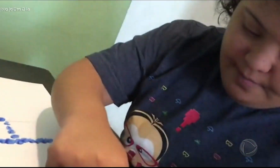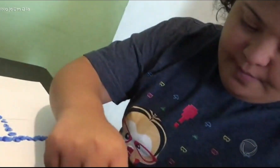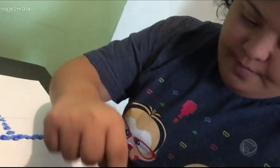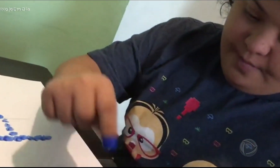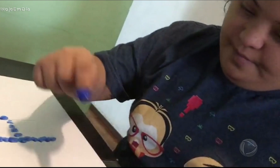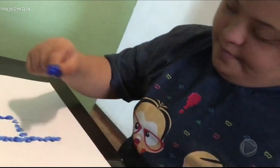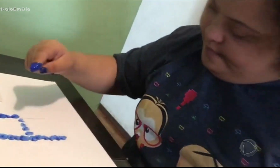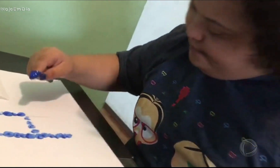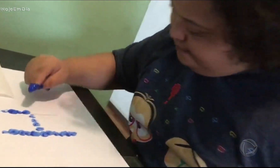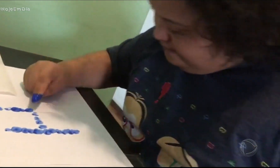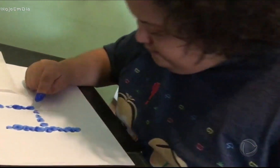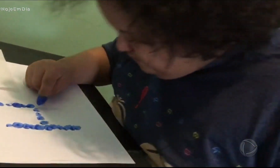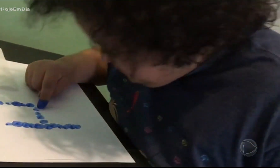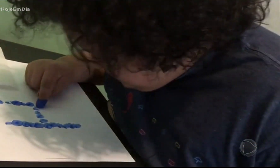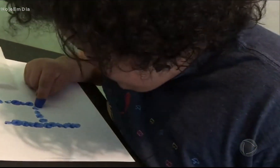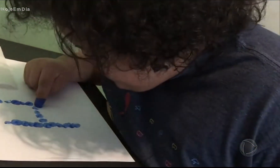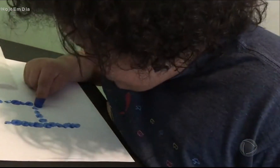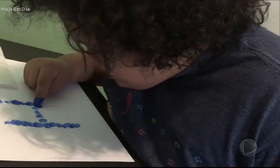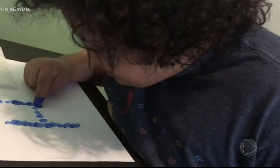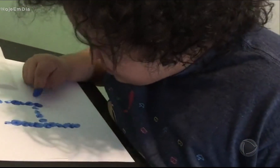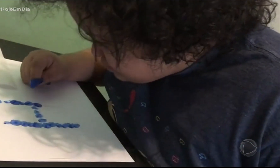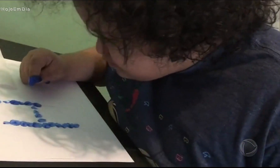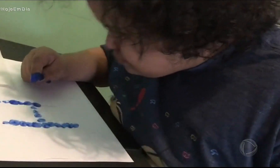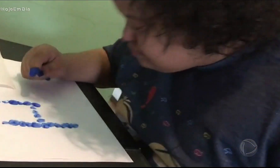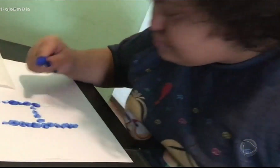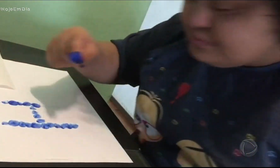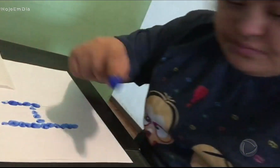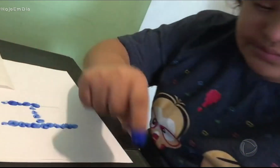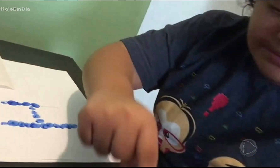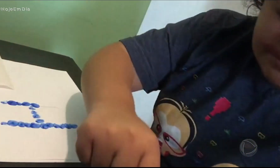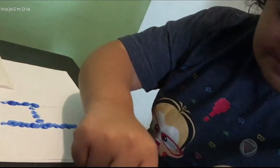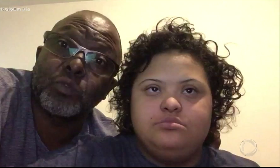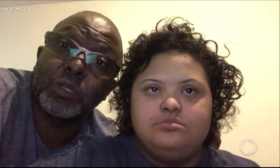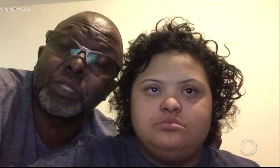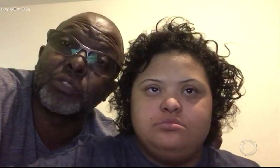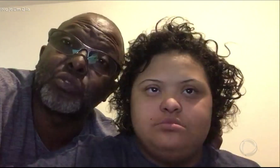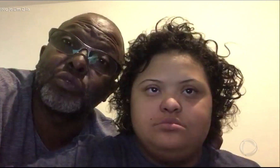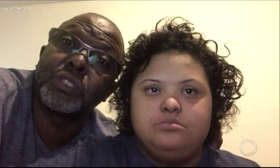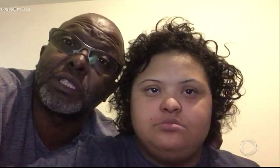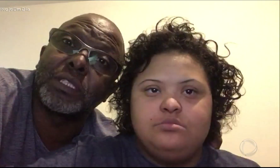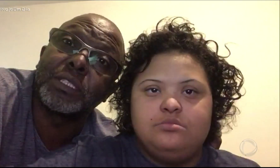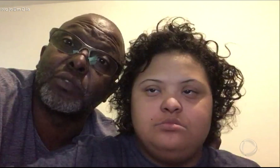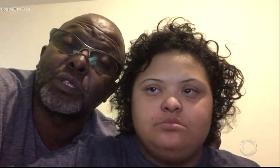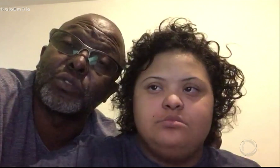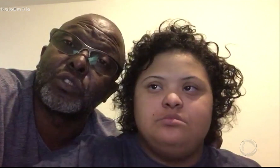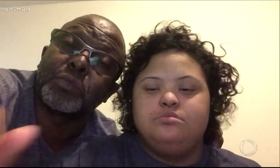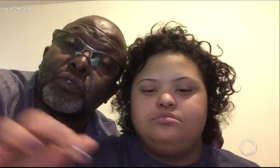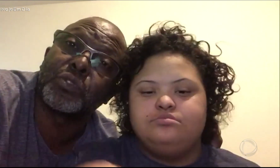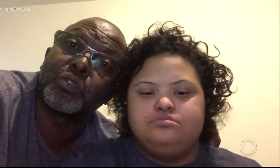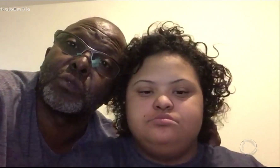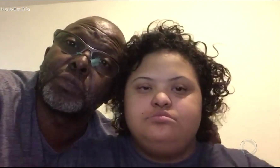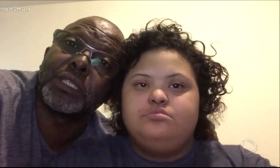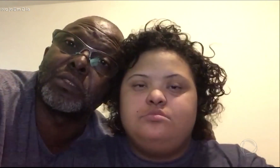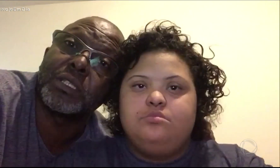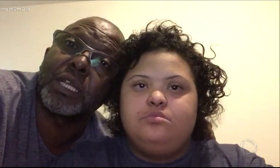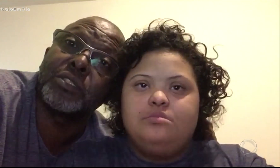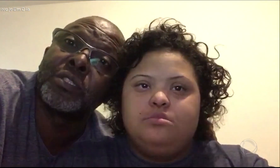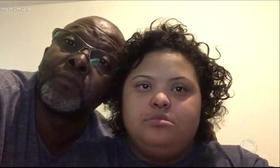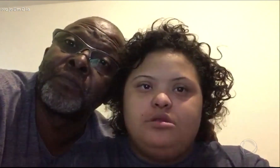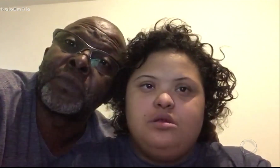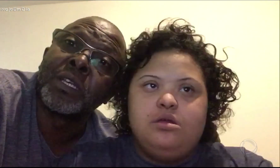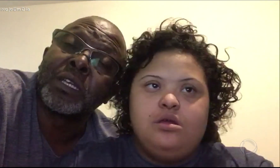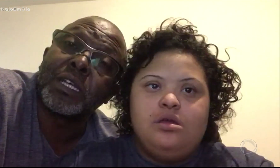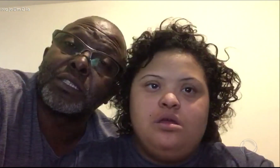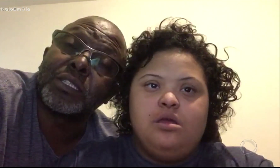A escola e a casa agora são um ambiente só para a Hannah. Com a minha ajuda e com a ajuda dos professores pela